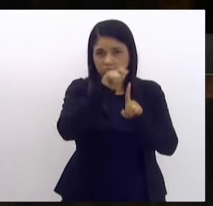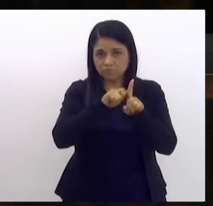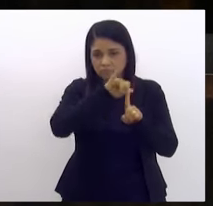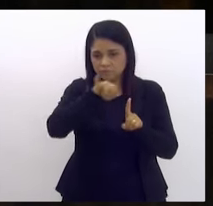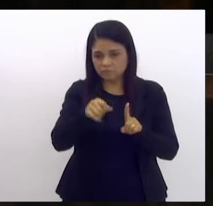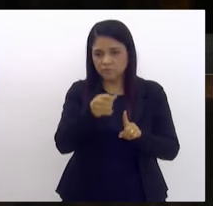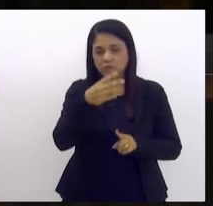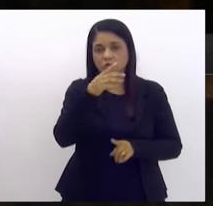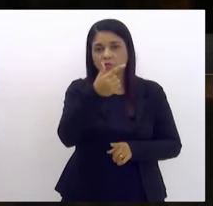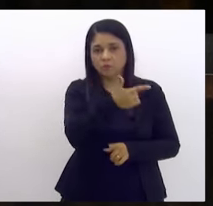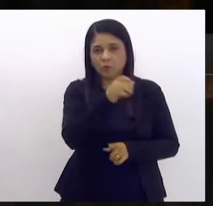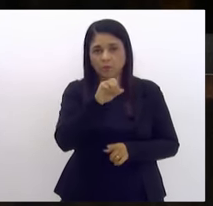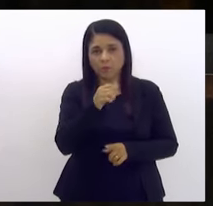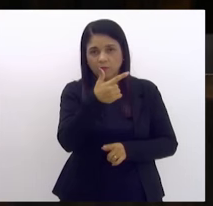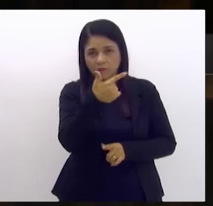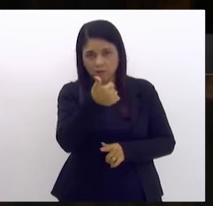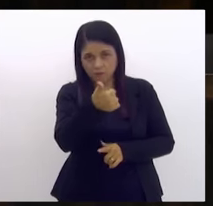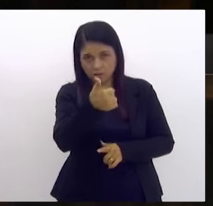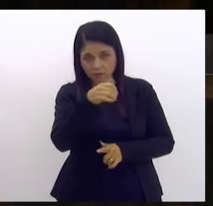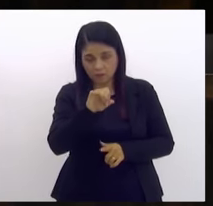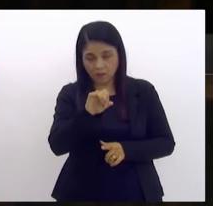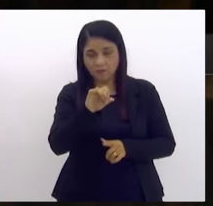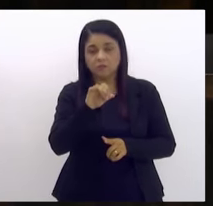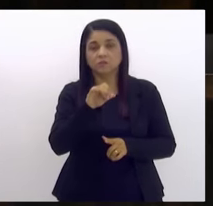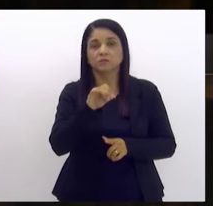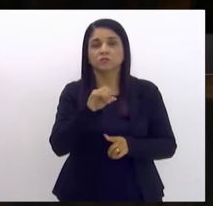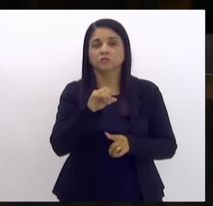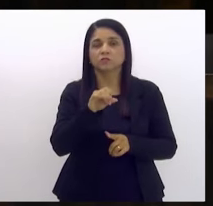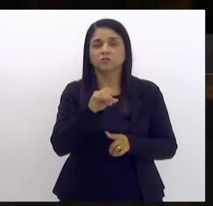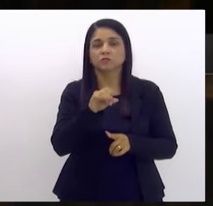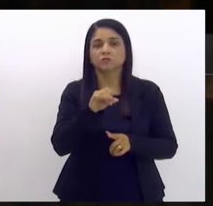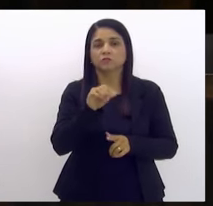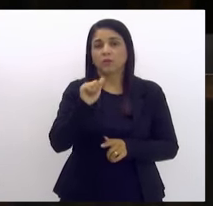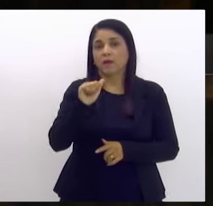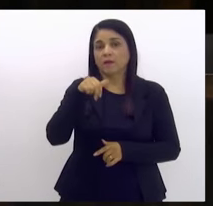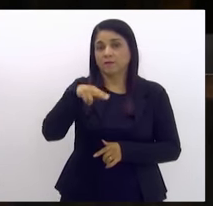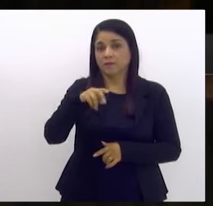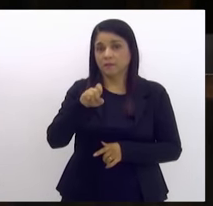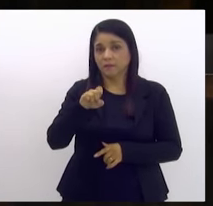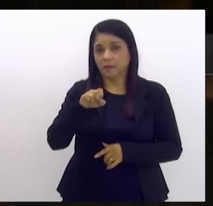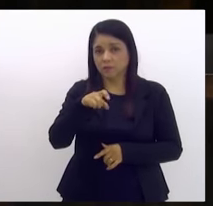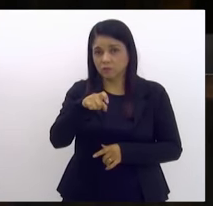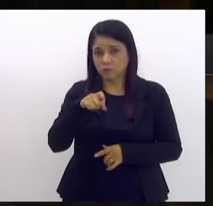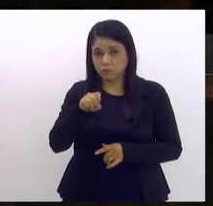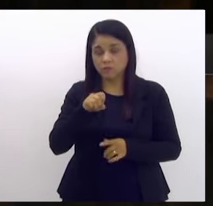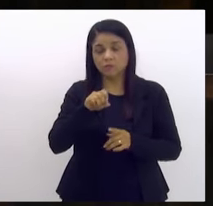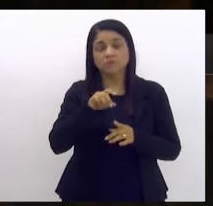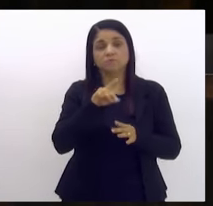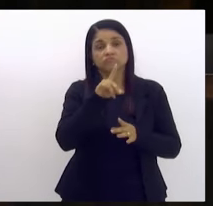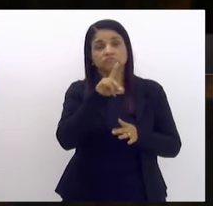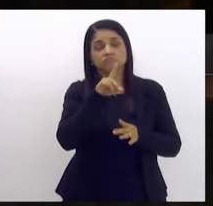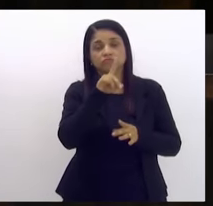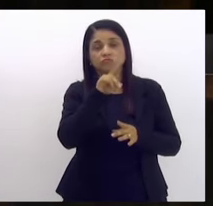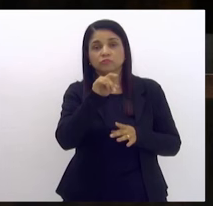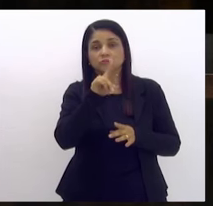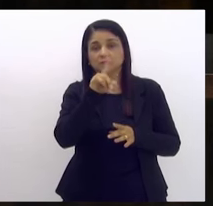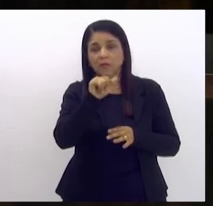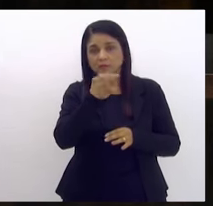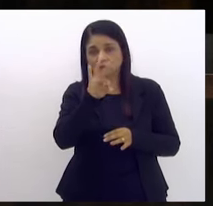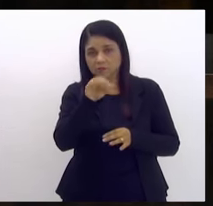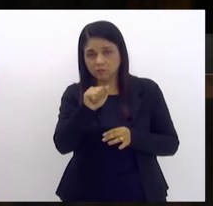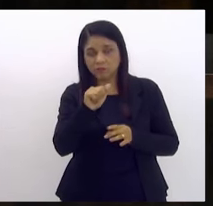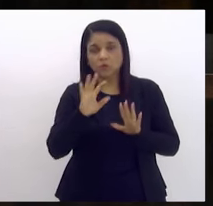2010, para instituir no anexo da consolidação de datas comemorativas do Estado do Rio de